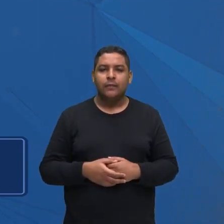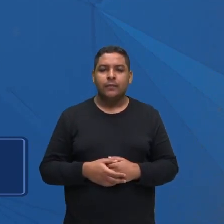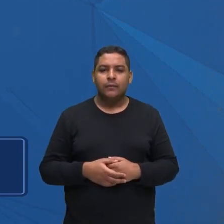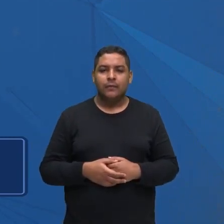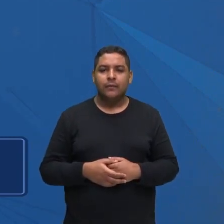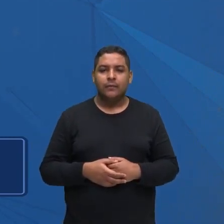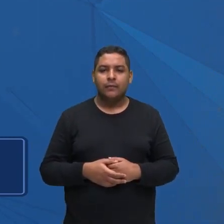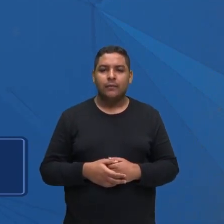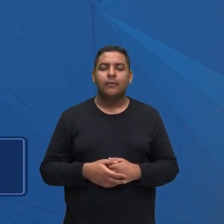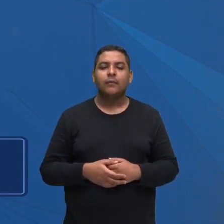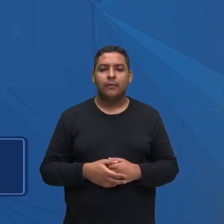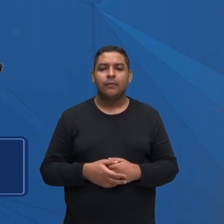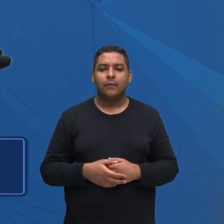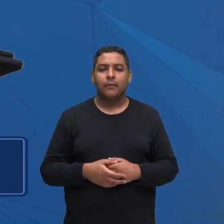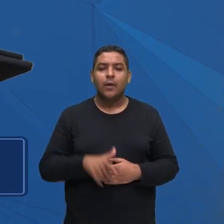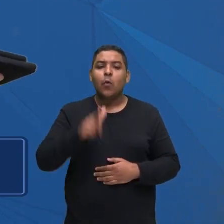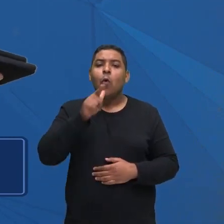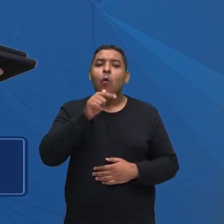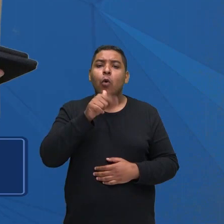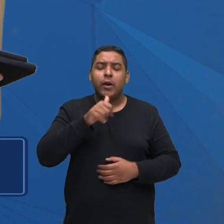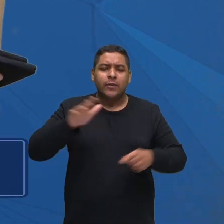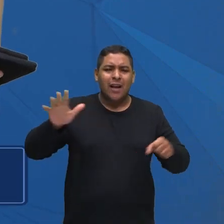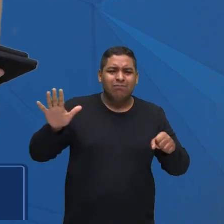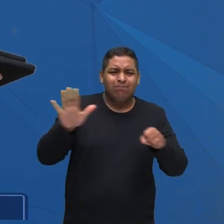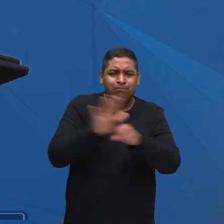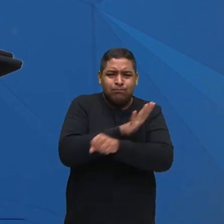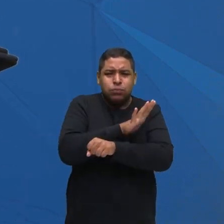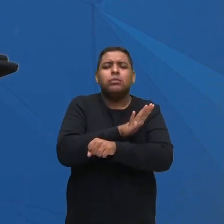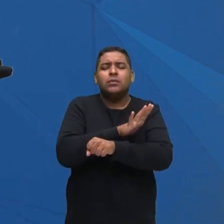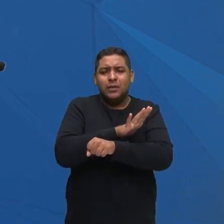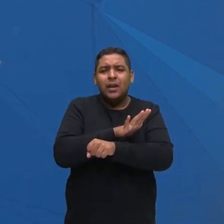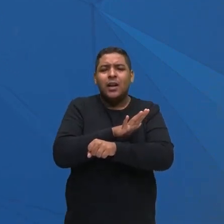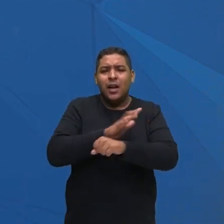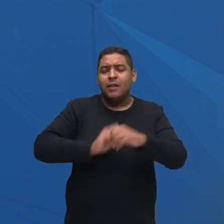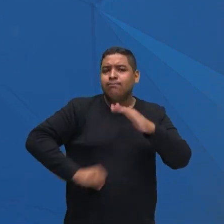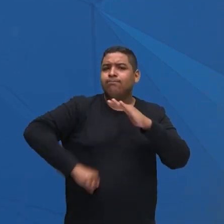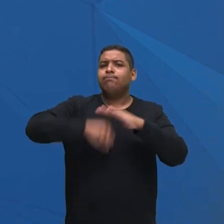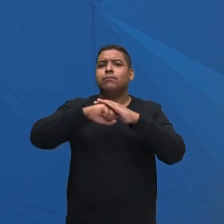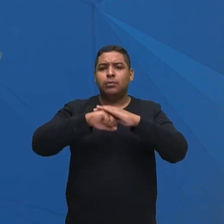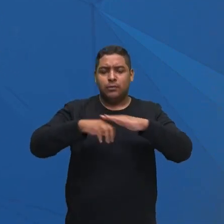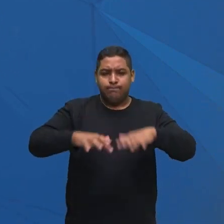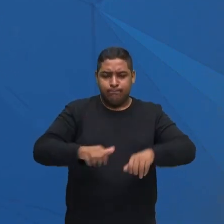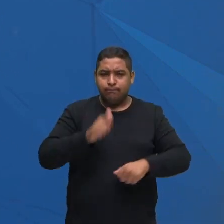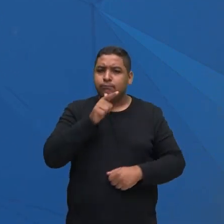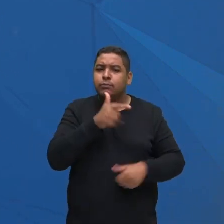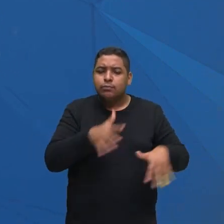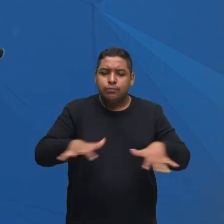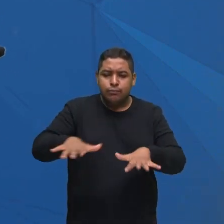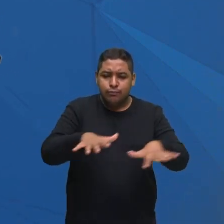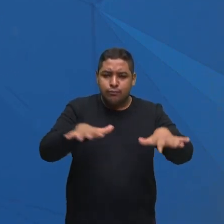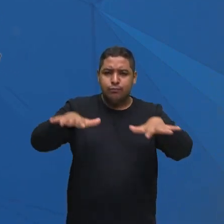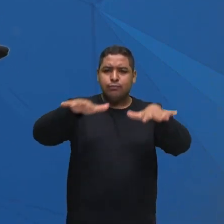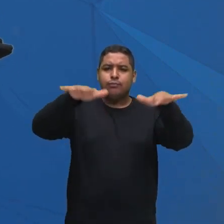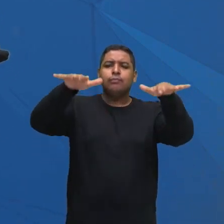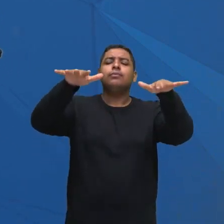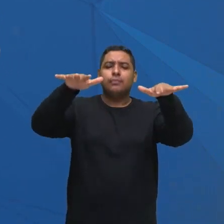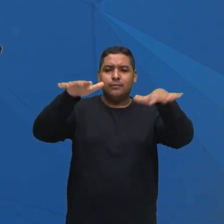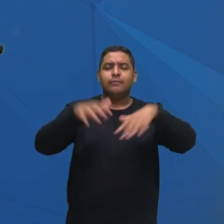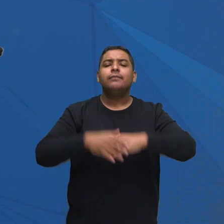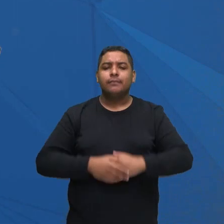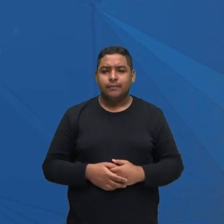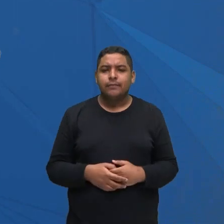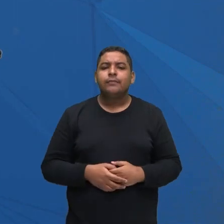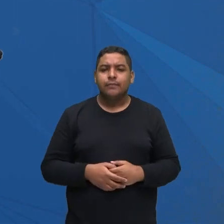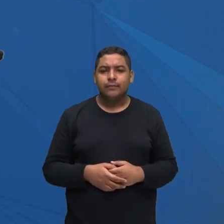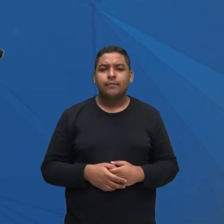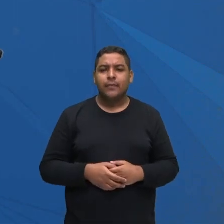Acredito até cheio, até o tucupi. Até o tucupi, né? Significa que tá ali no limite, é muito, é alto, é grande,